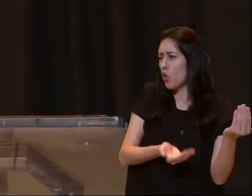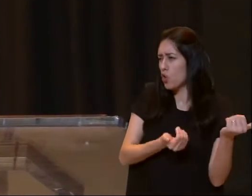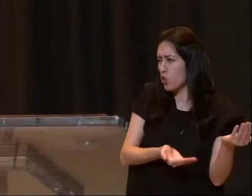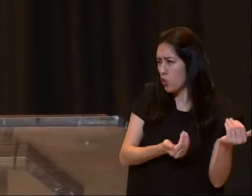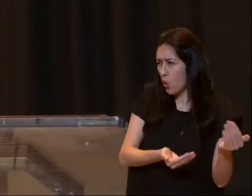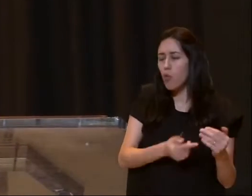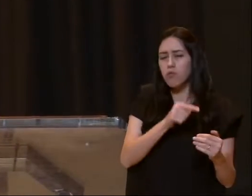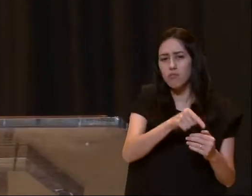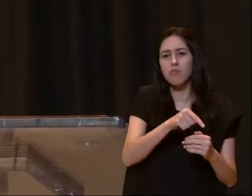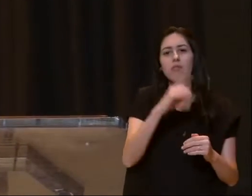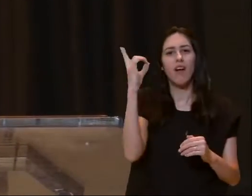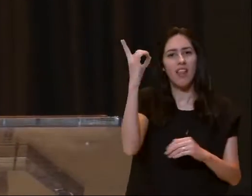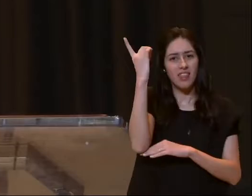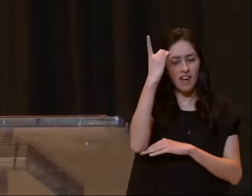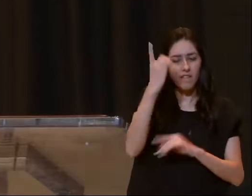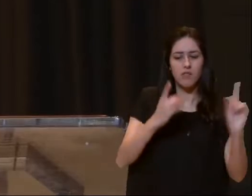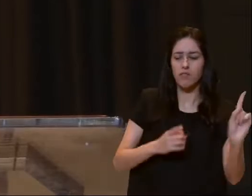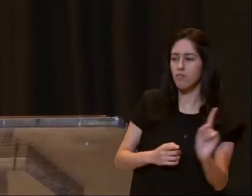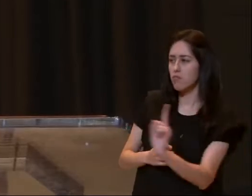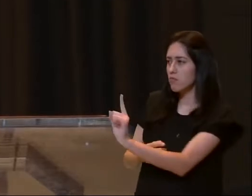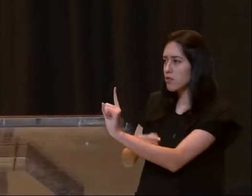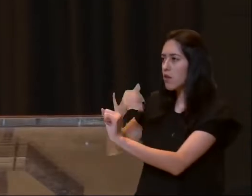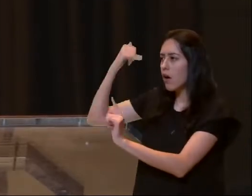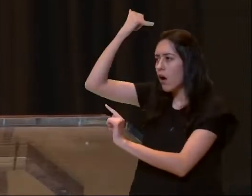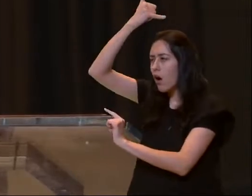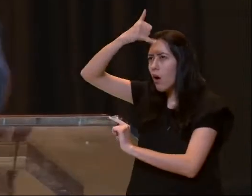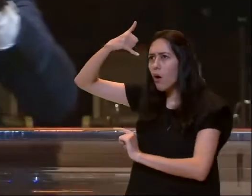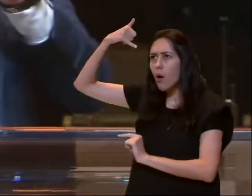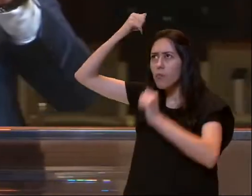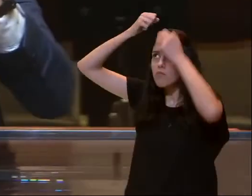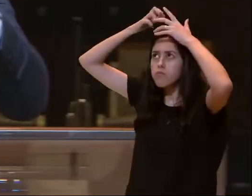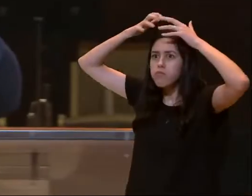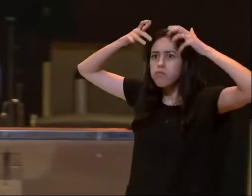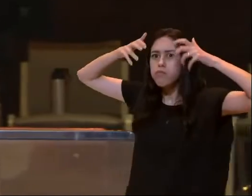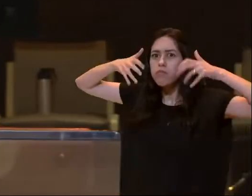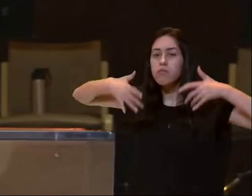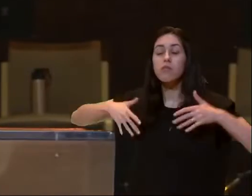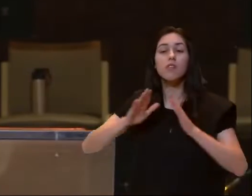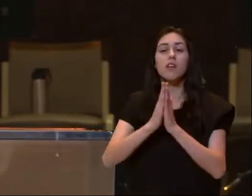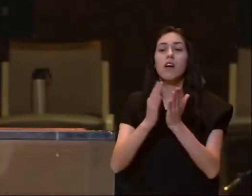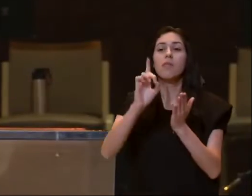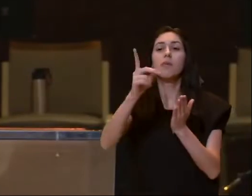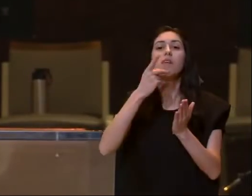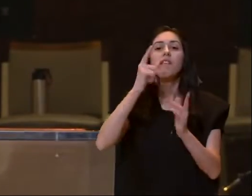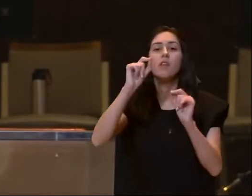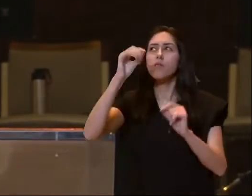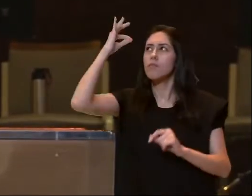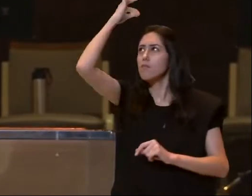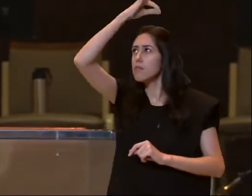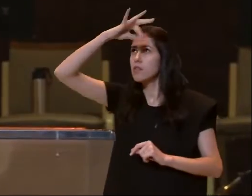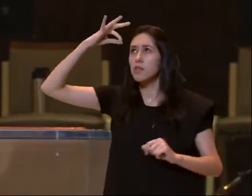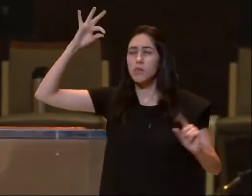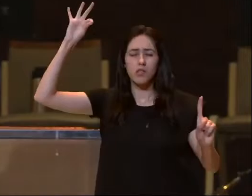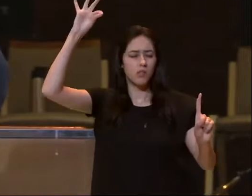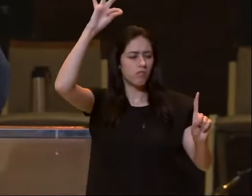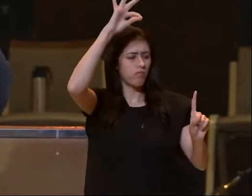óleo é derramado sobre a sua cabeça, a Bíblia diz, e o Espírito se apoderou